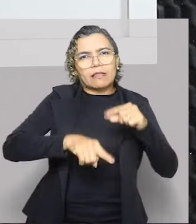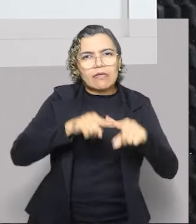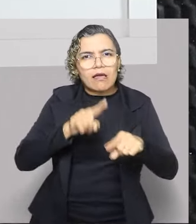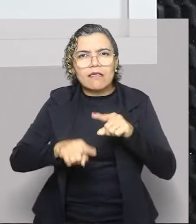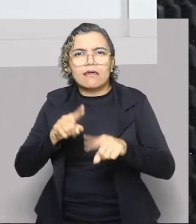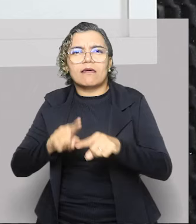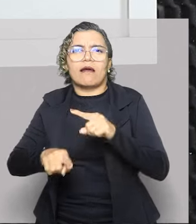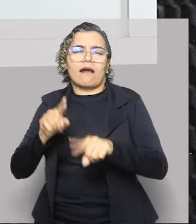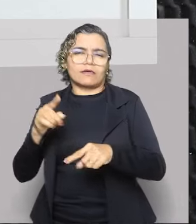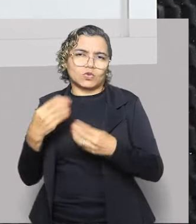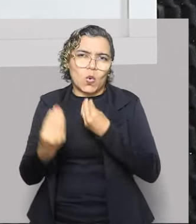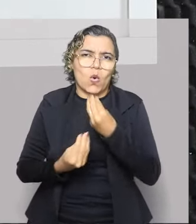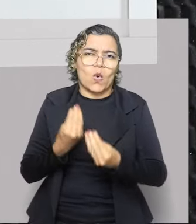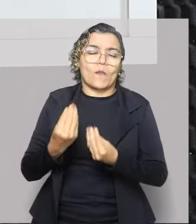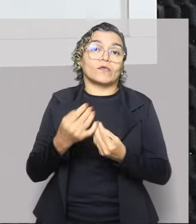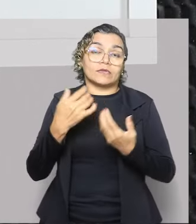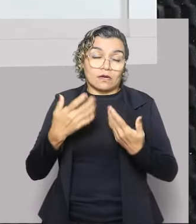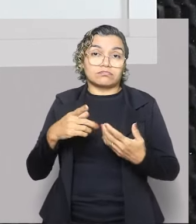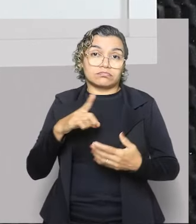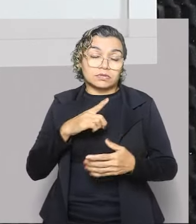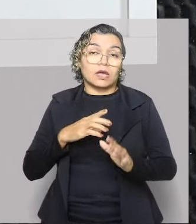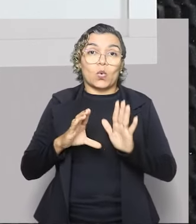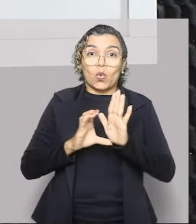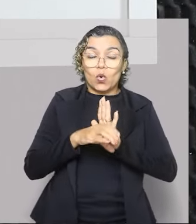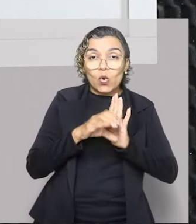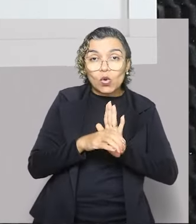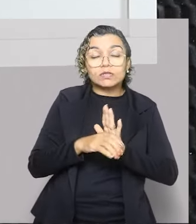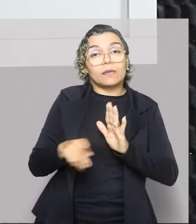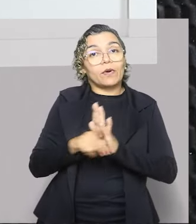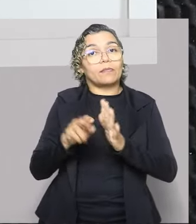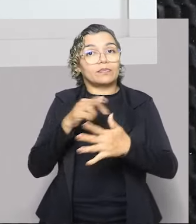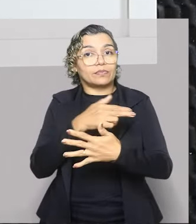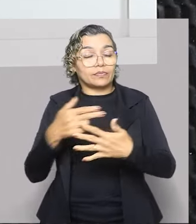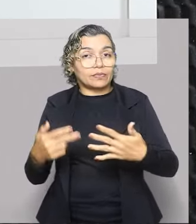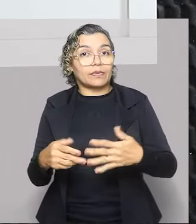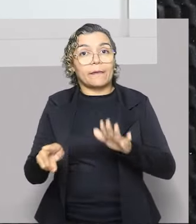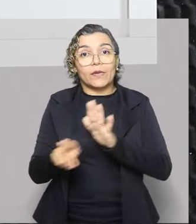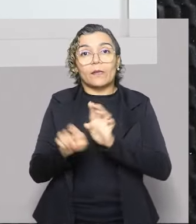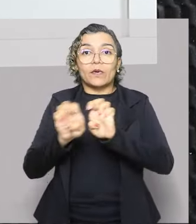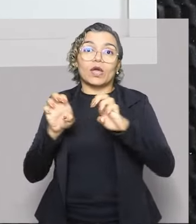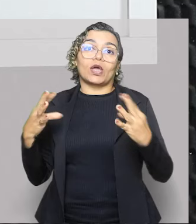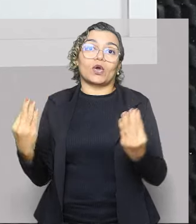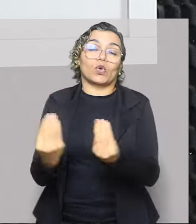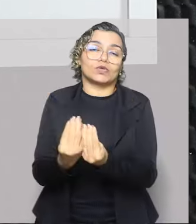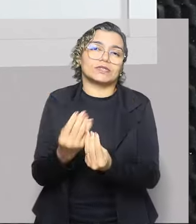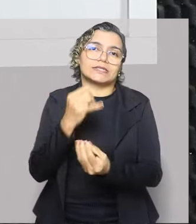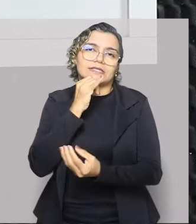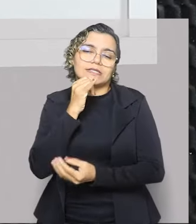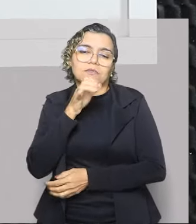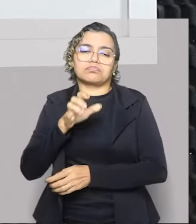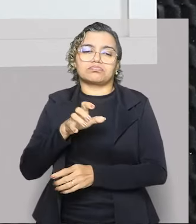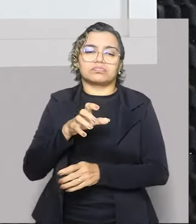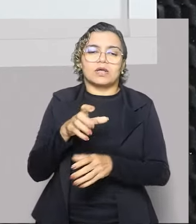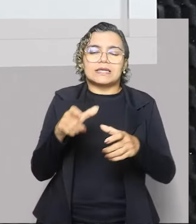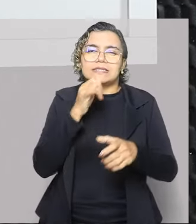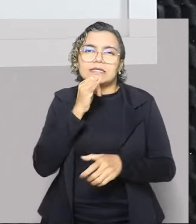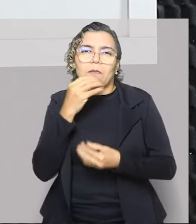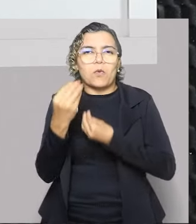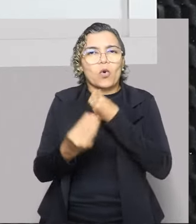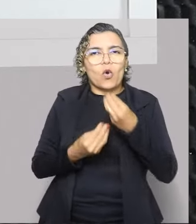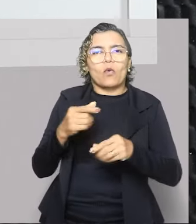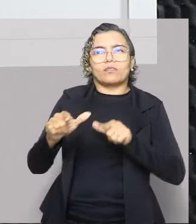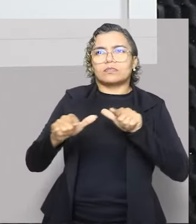a gente também tem então esse conceito da espécie a partir da ecologia dela Qual é o seu nicho Qual é o seu trabalho